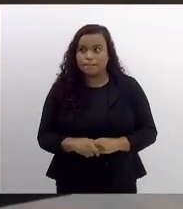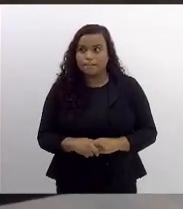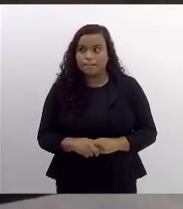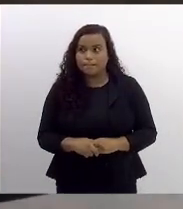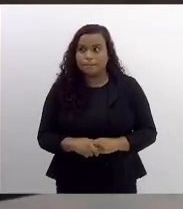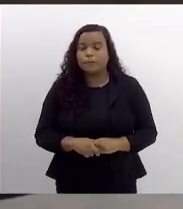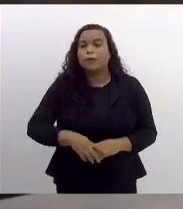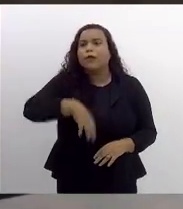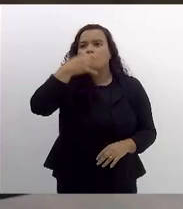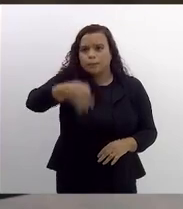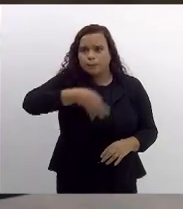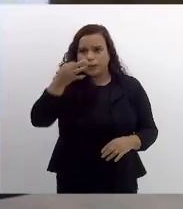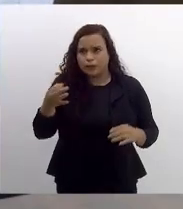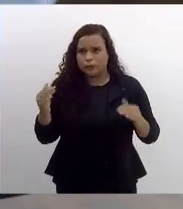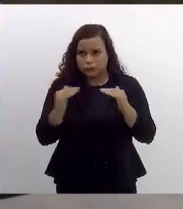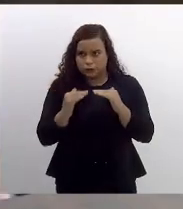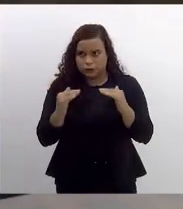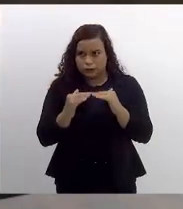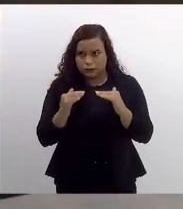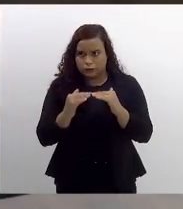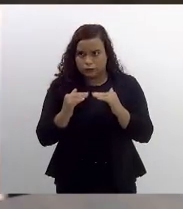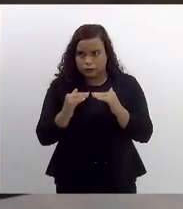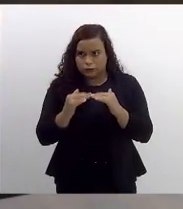o parecer é favorável